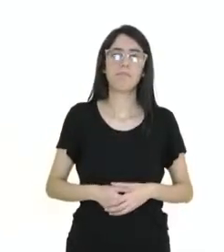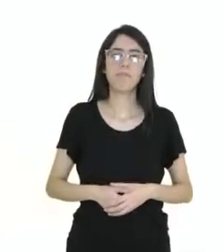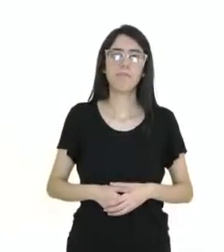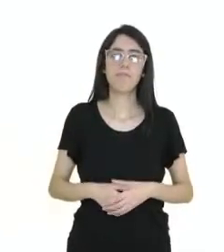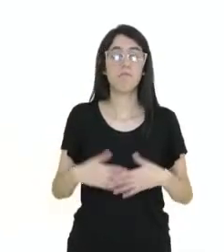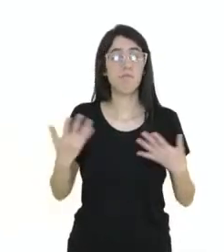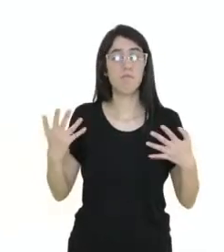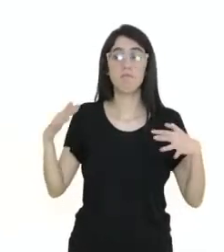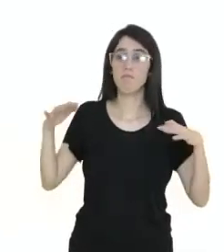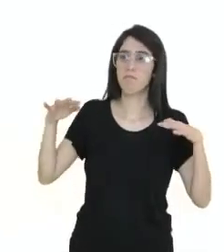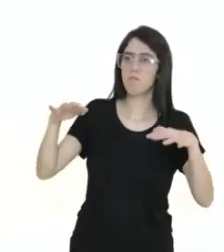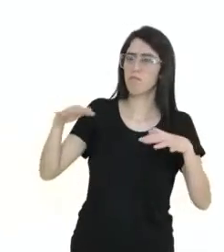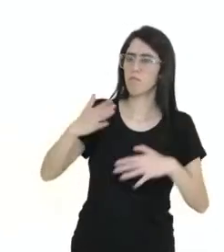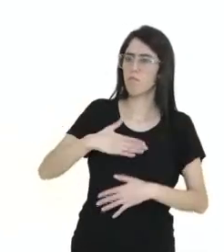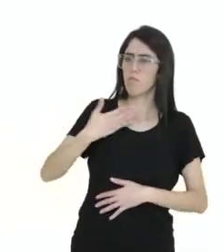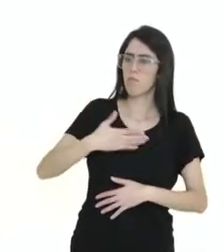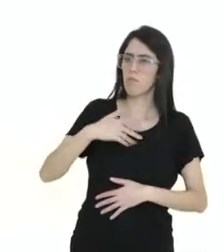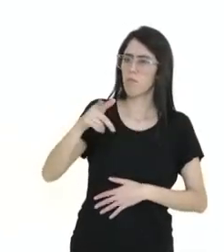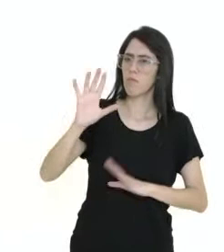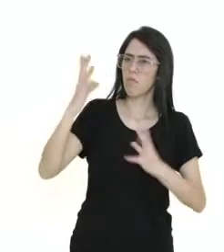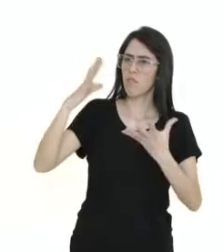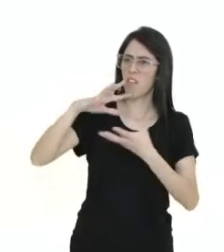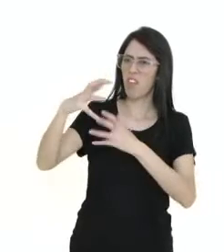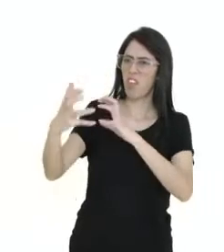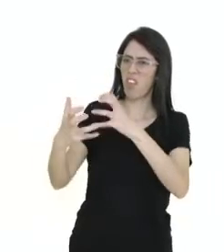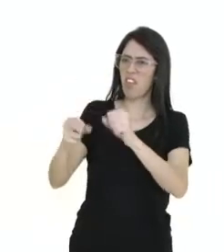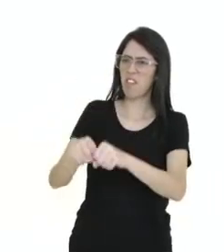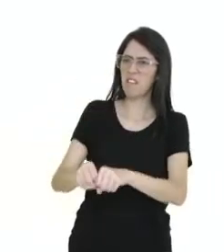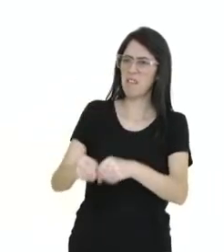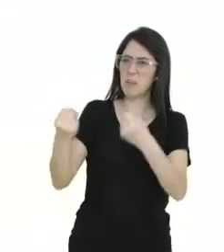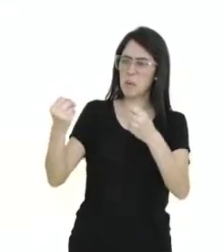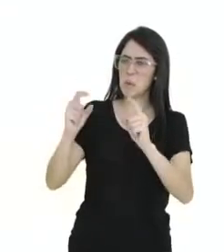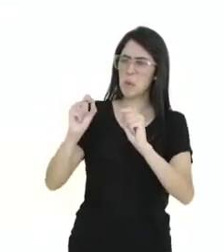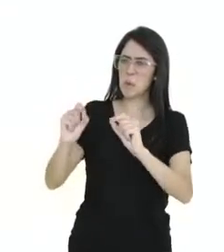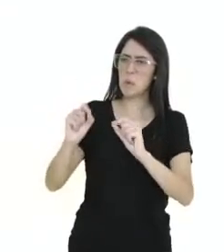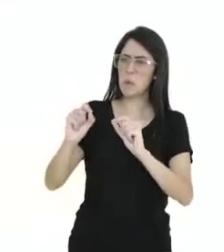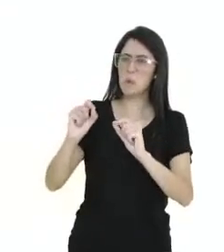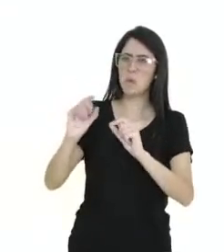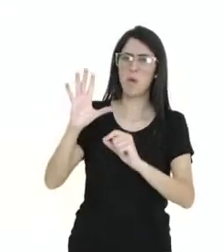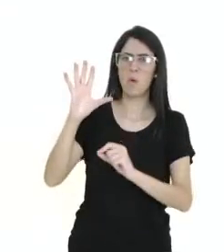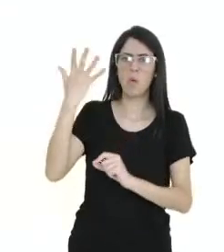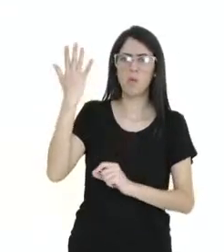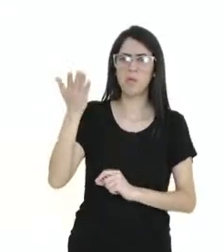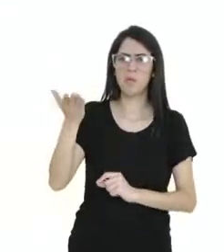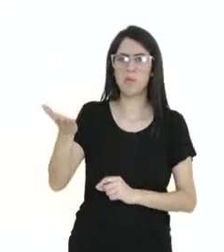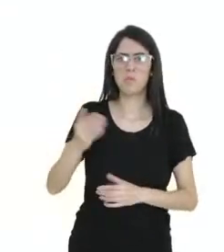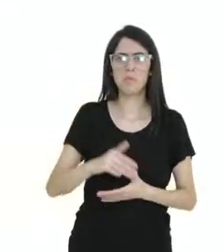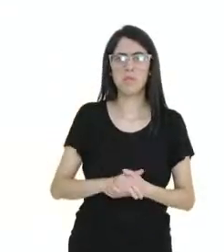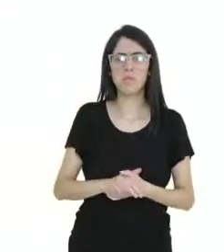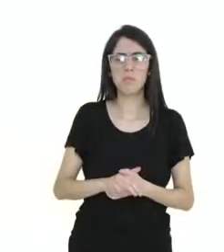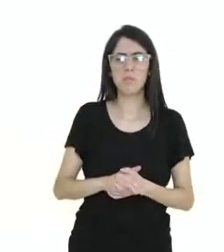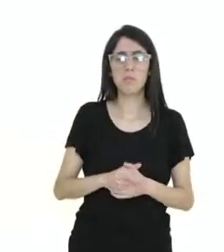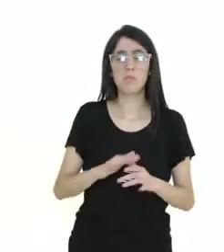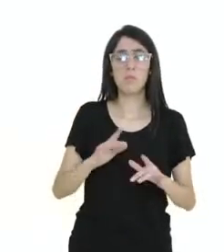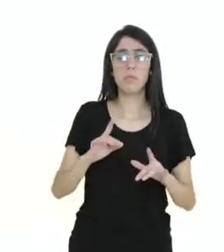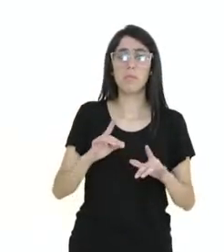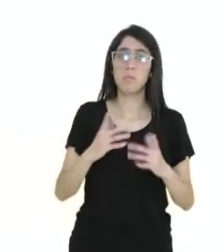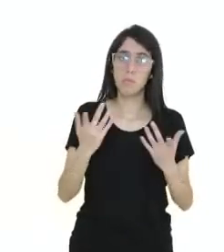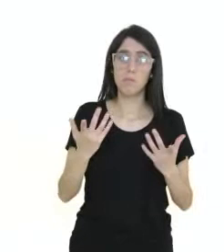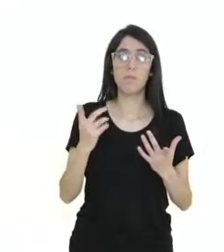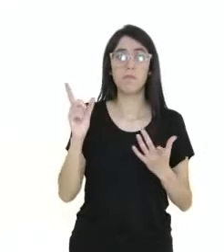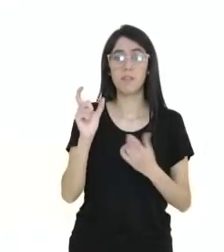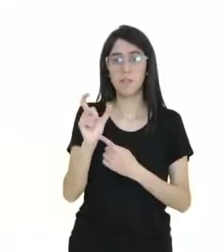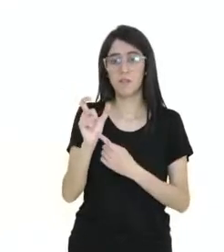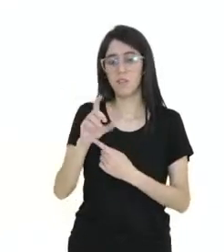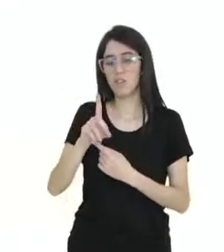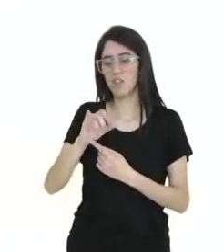viu o alto emborcado, amassado, quebrado, escangalhado e não digo. Então digo, verbo